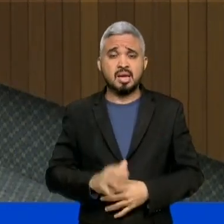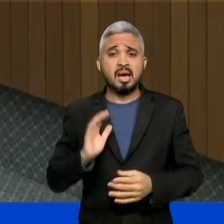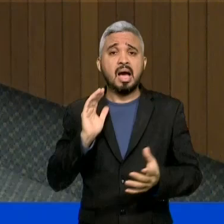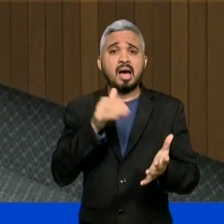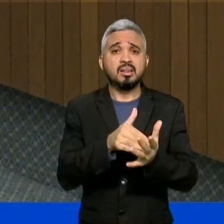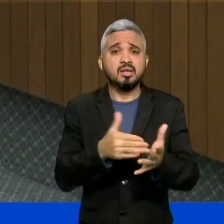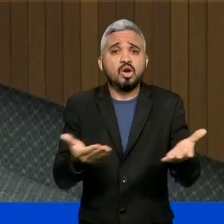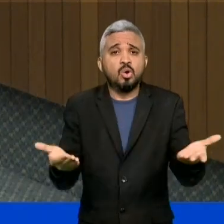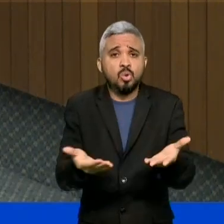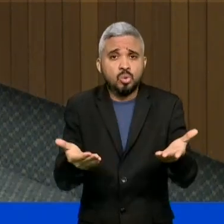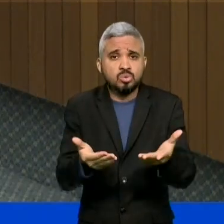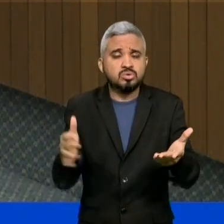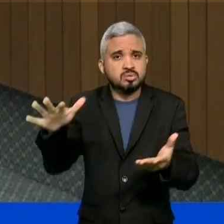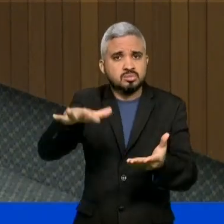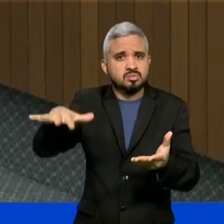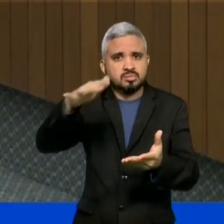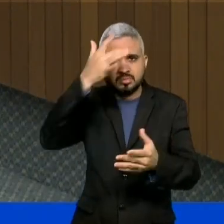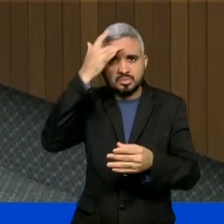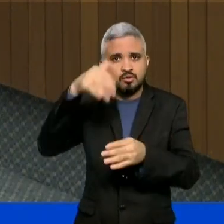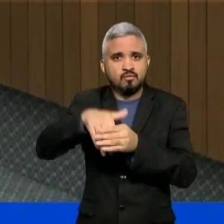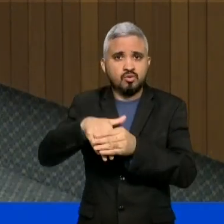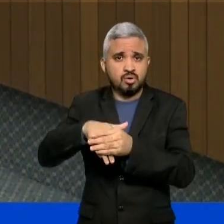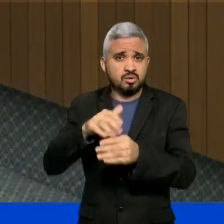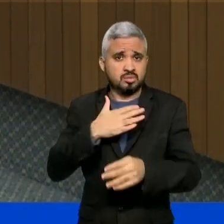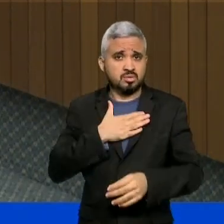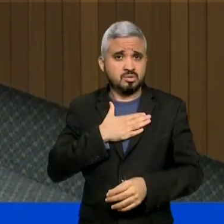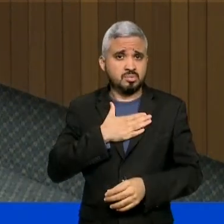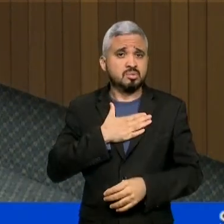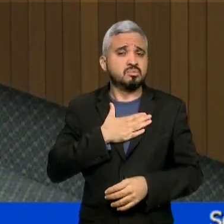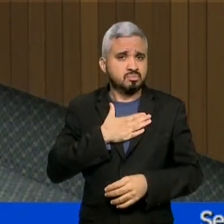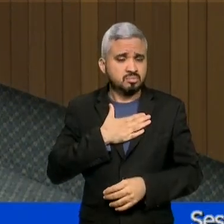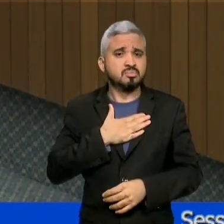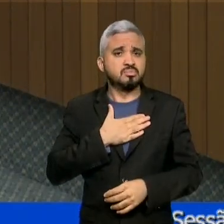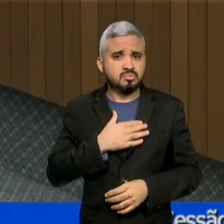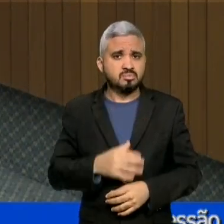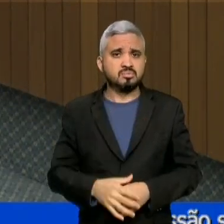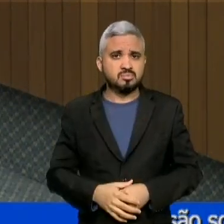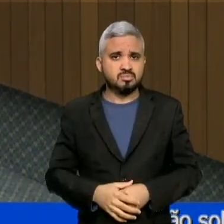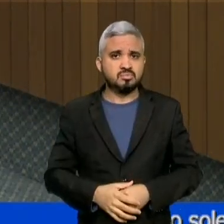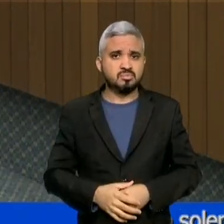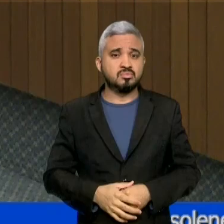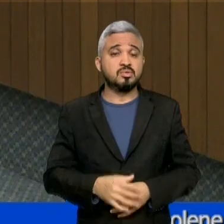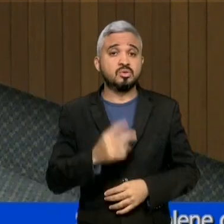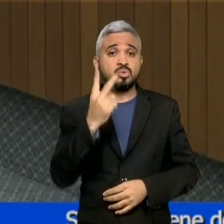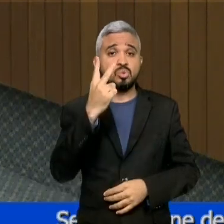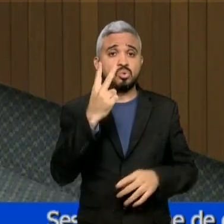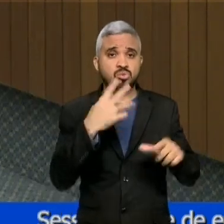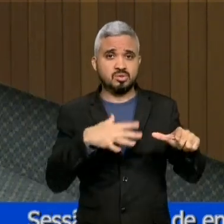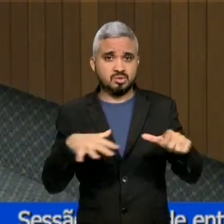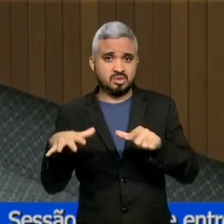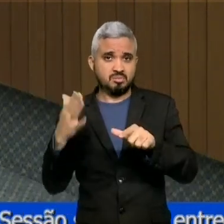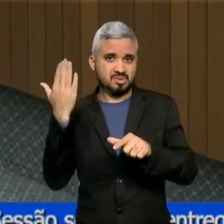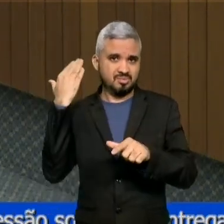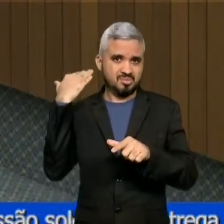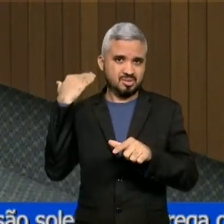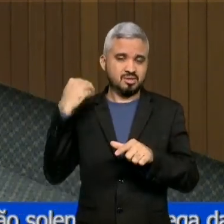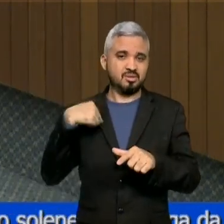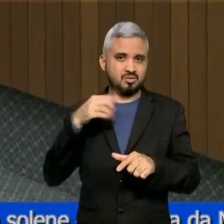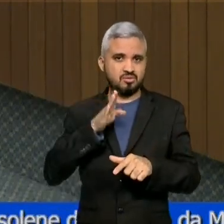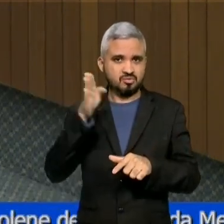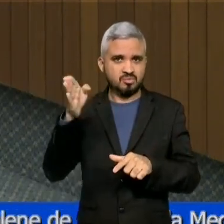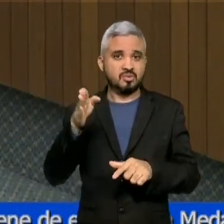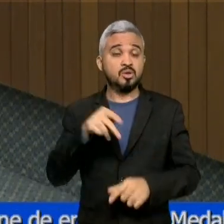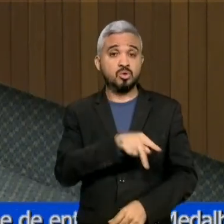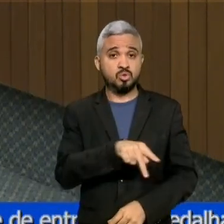daquela bomba que o senhor me deu. E é verdade, eu estive lá umas duas semanas atrás, e o presidente da associação pediu para falar e